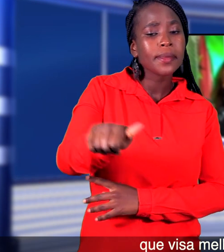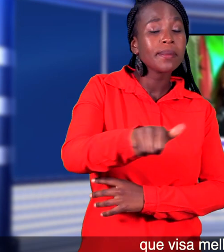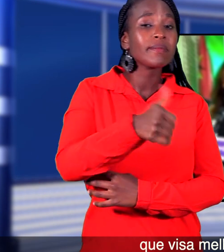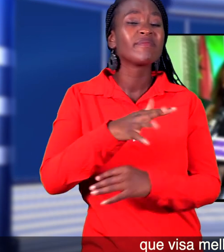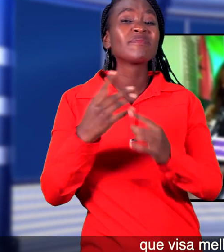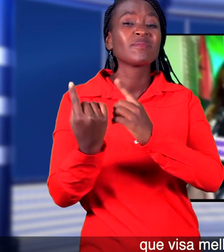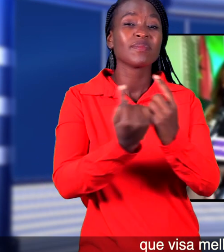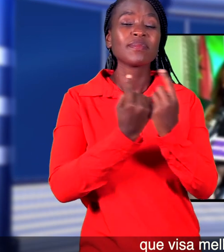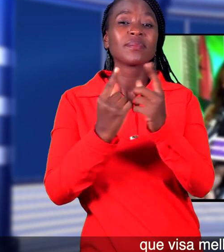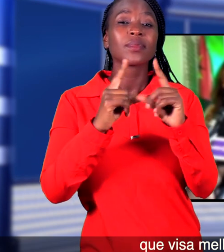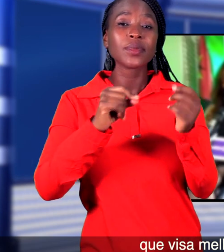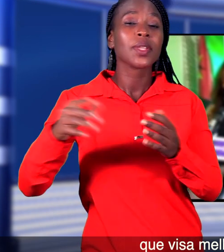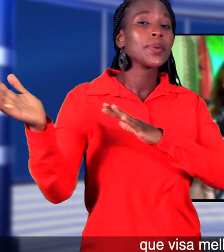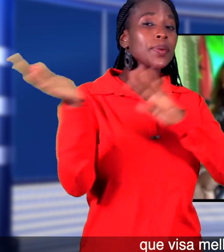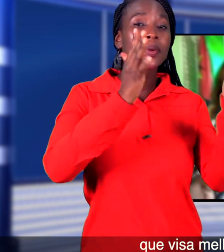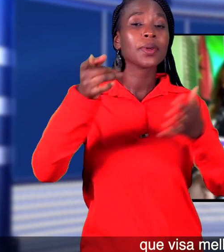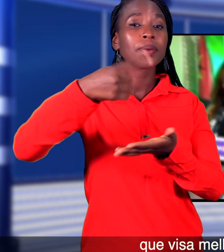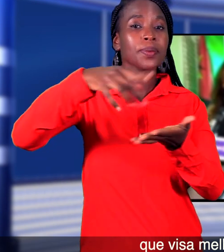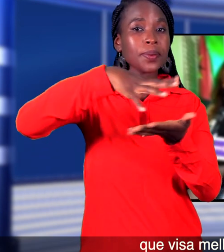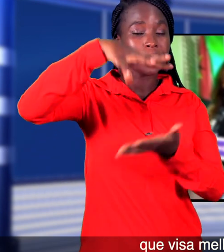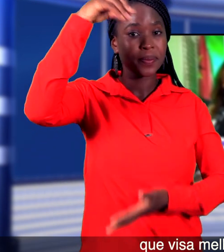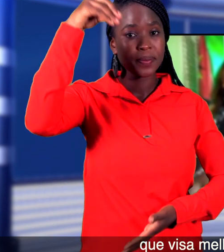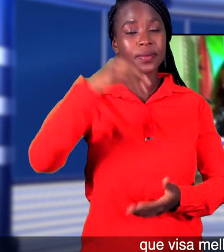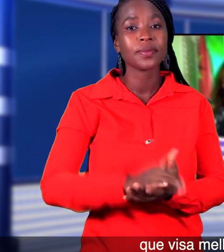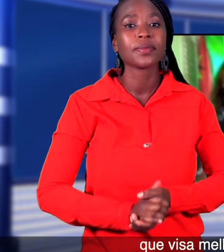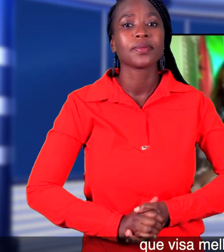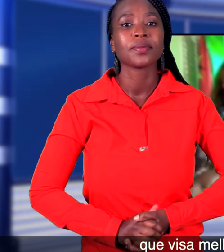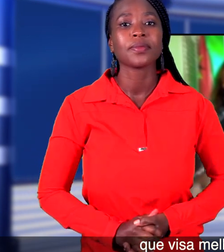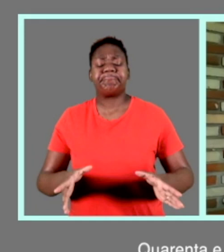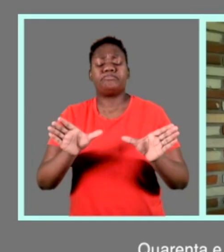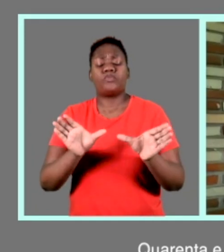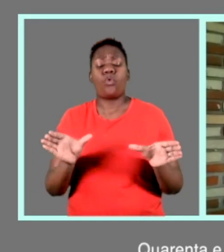infantil nos distritos afetos pelo ciclone Idai.